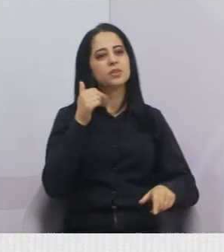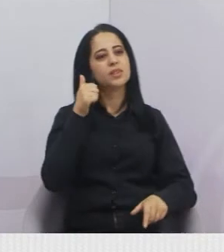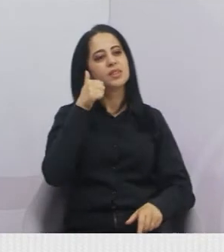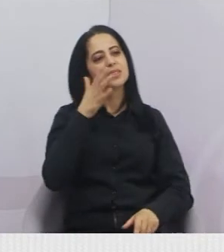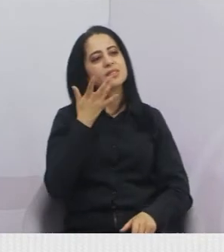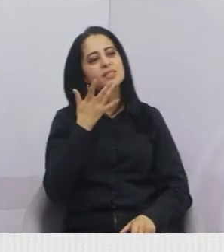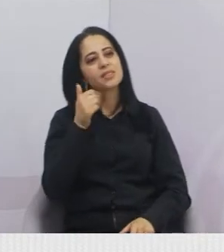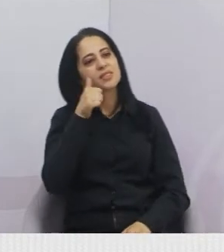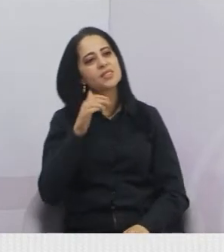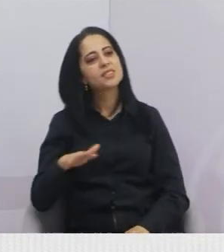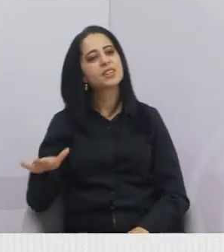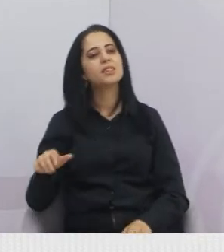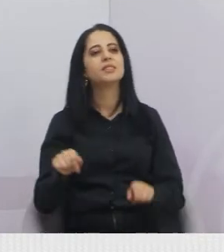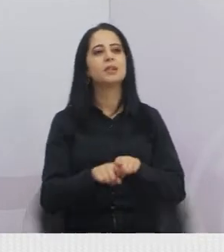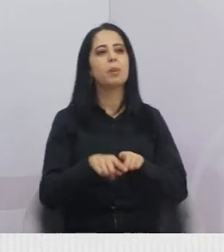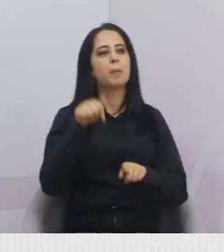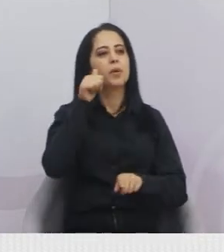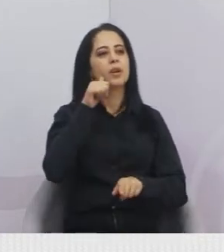Próximo.